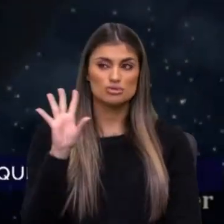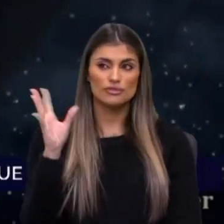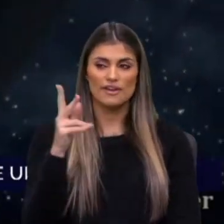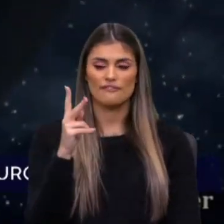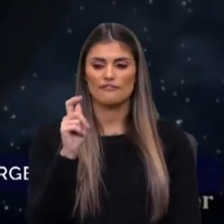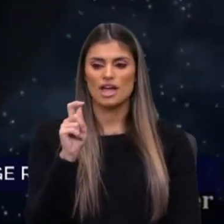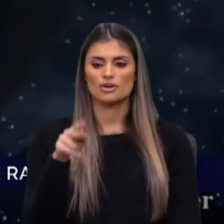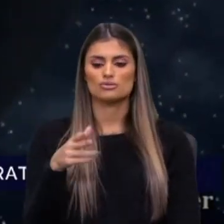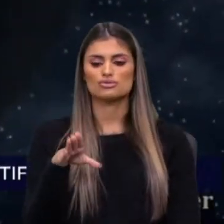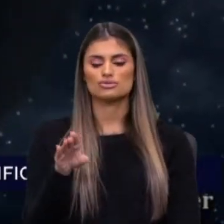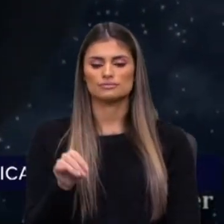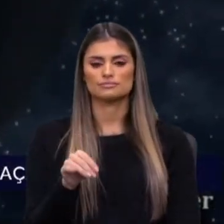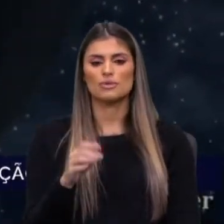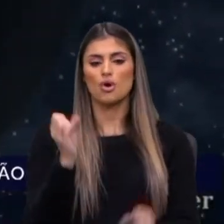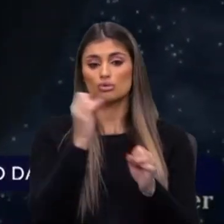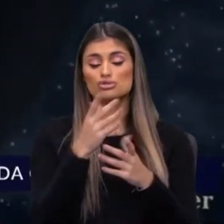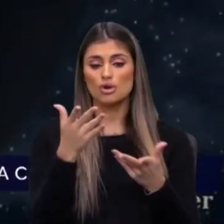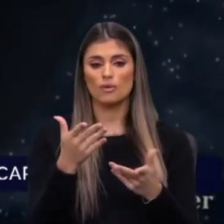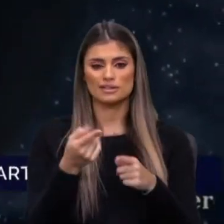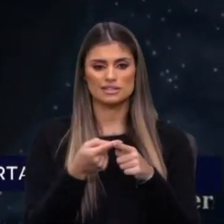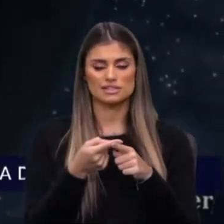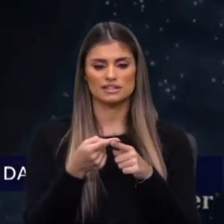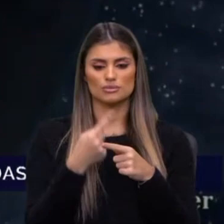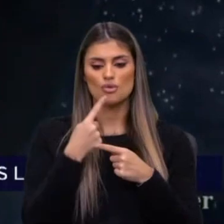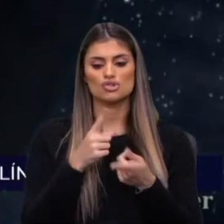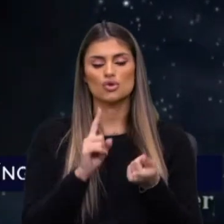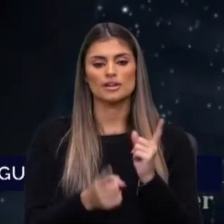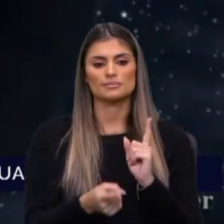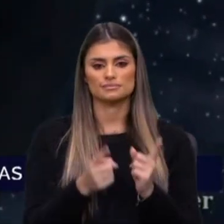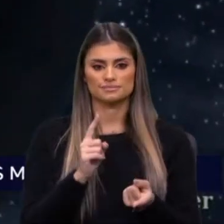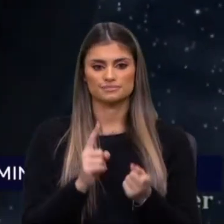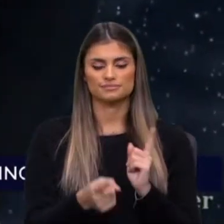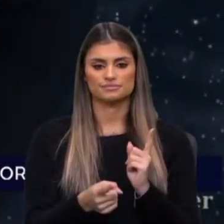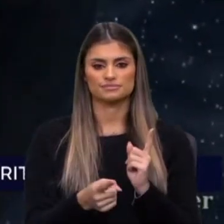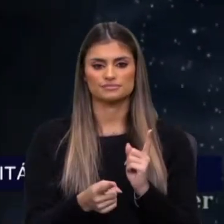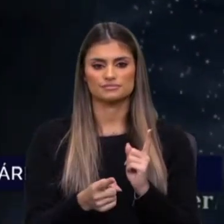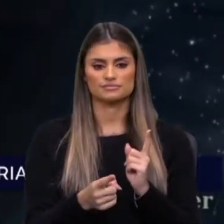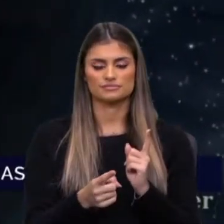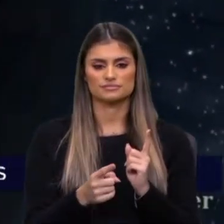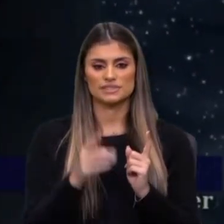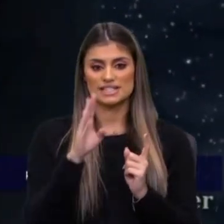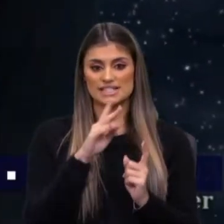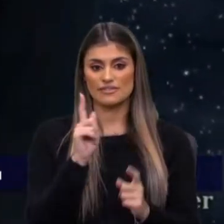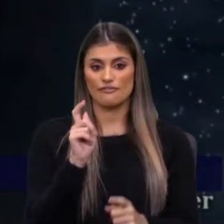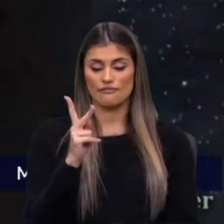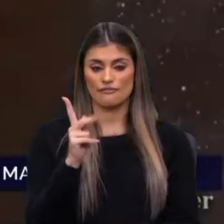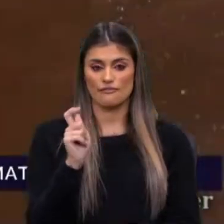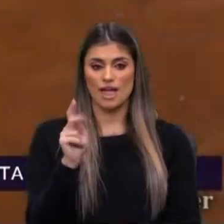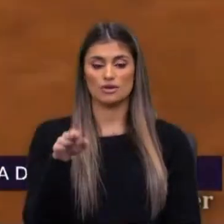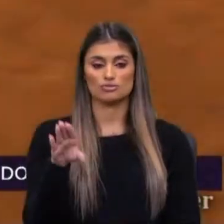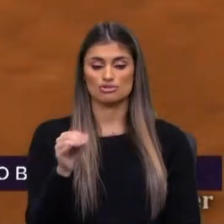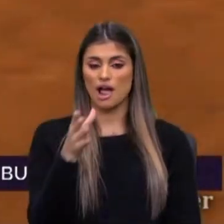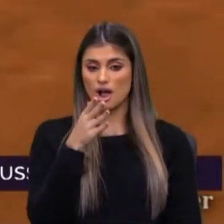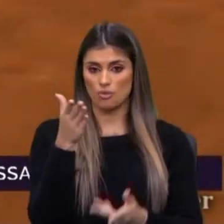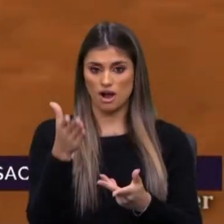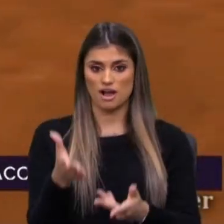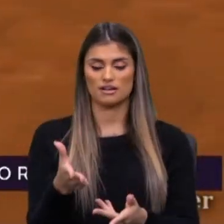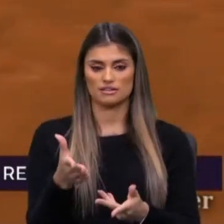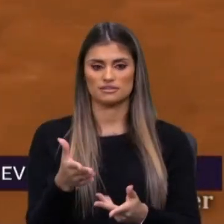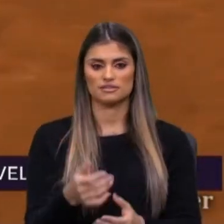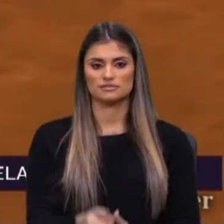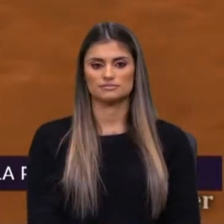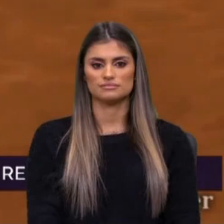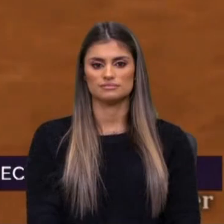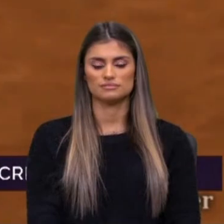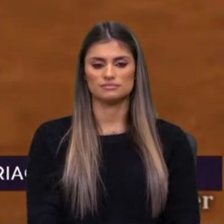Vênus e chegaram a uma conclusão muito interessante, que diz o seguinte: se Vênus teve água, foi